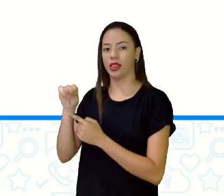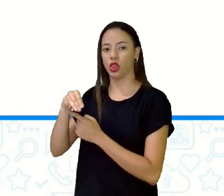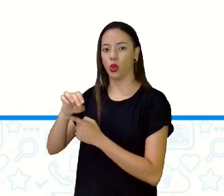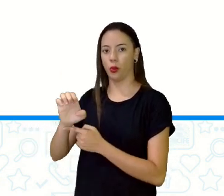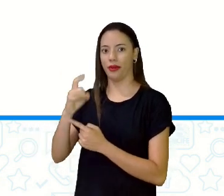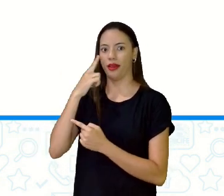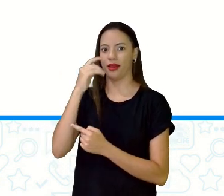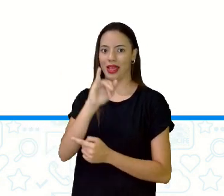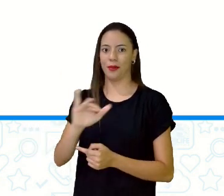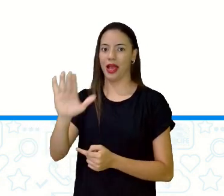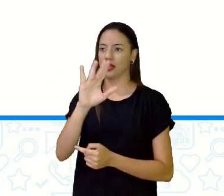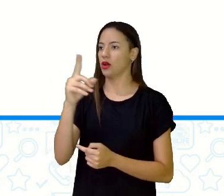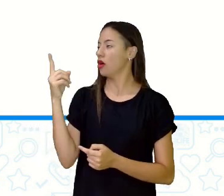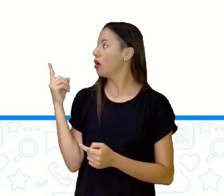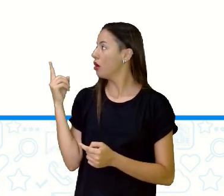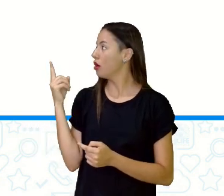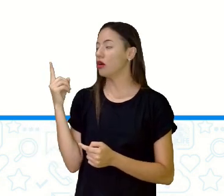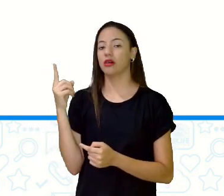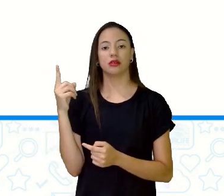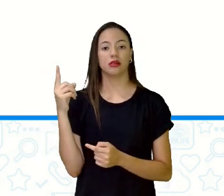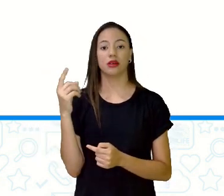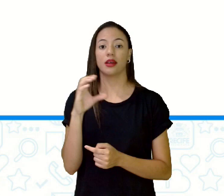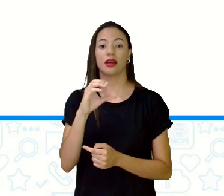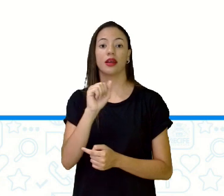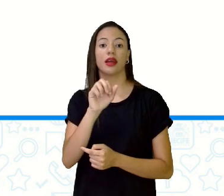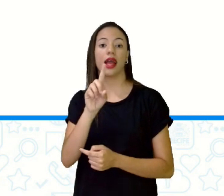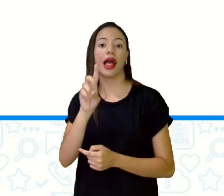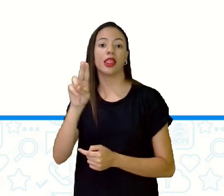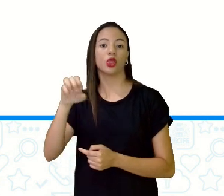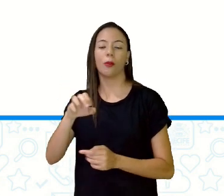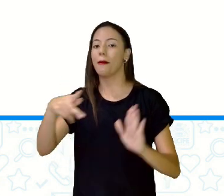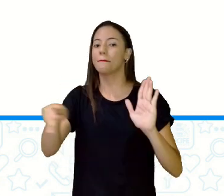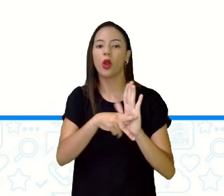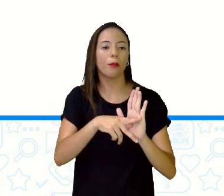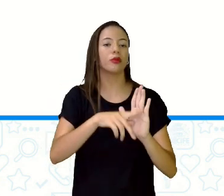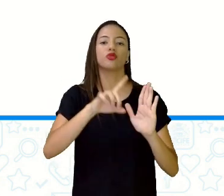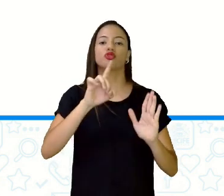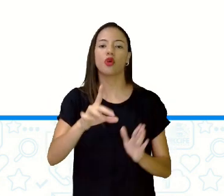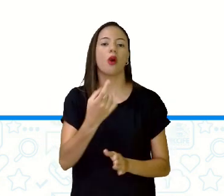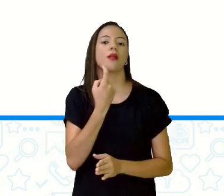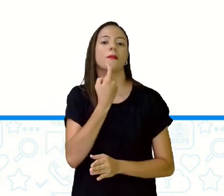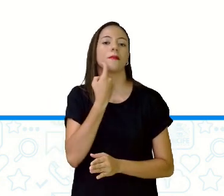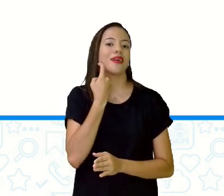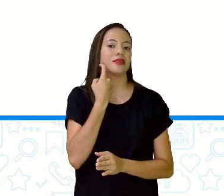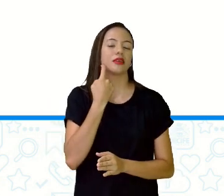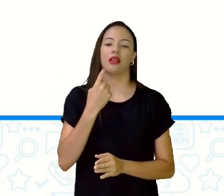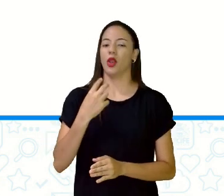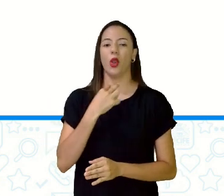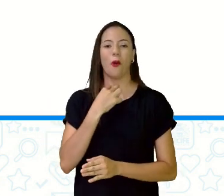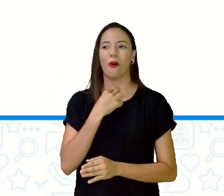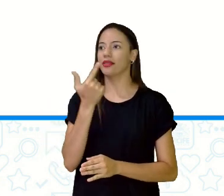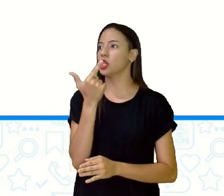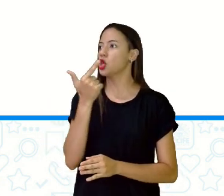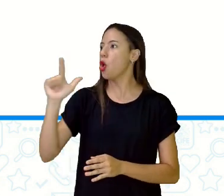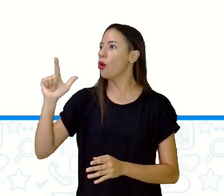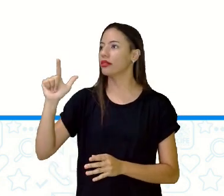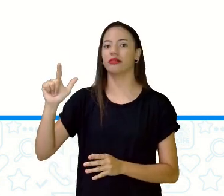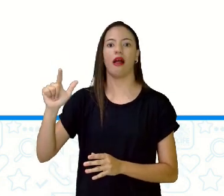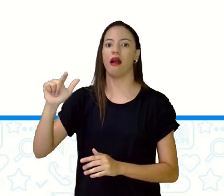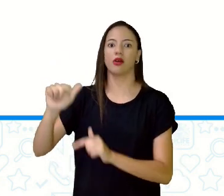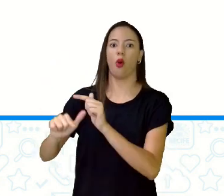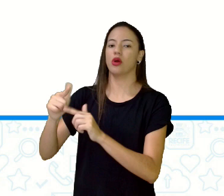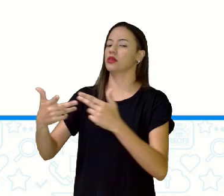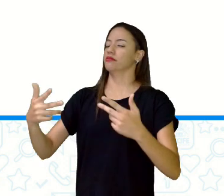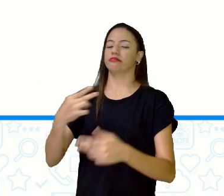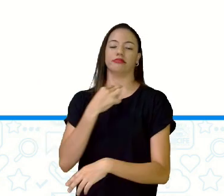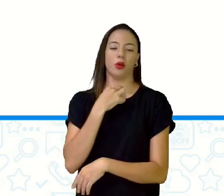imagem. Cardume só pode ser de peixes, não pode ser de outra coisa. Então, quando você